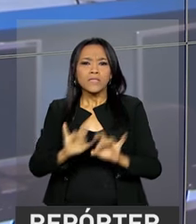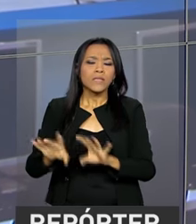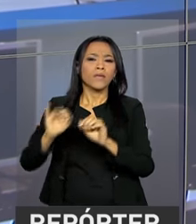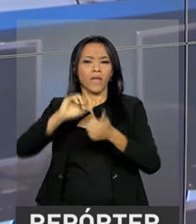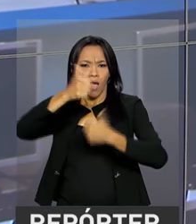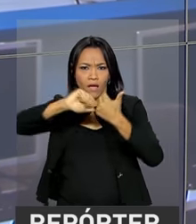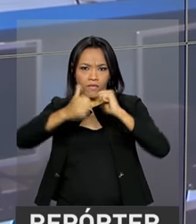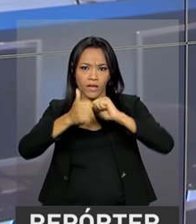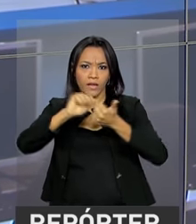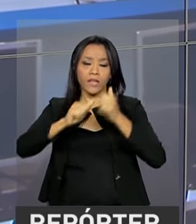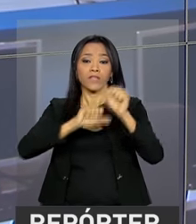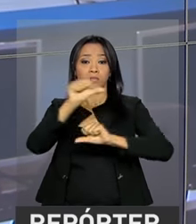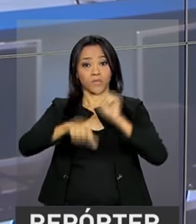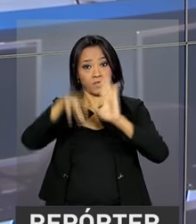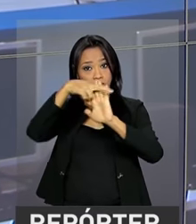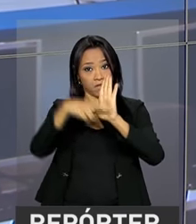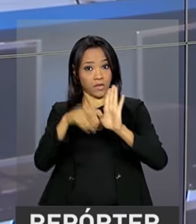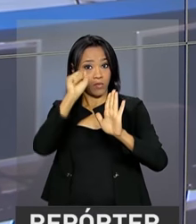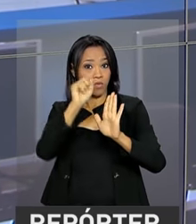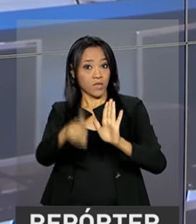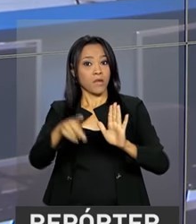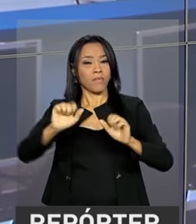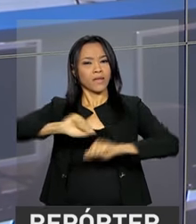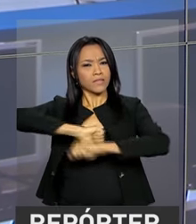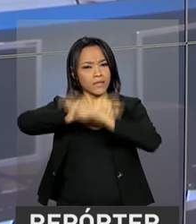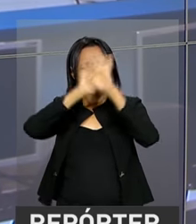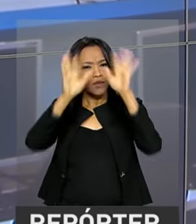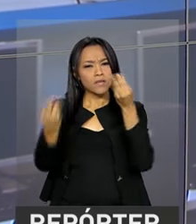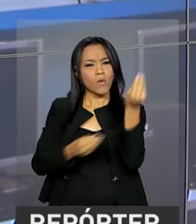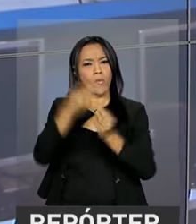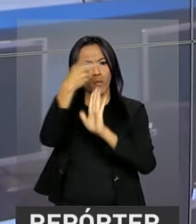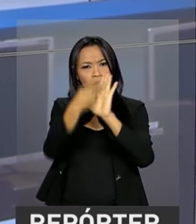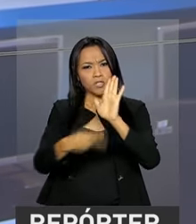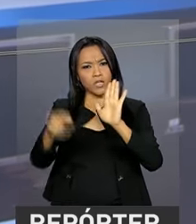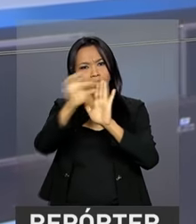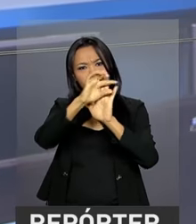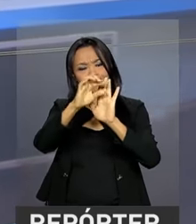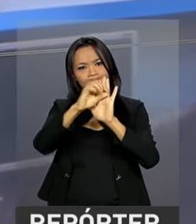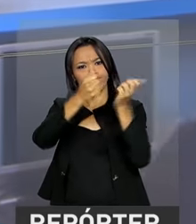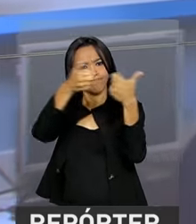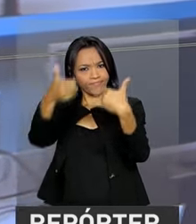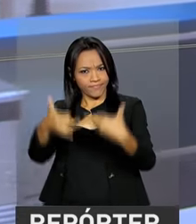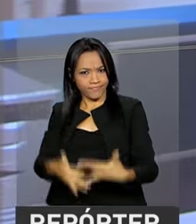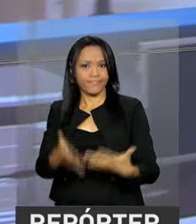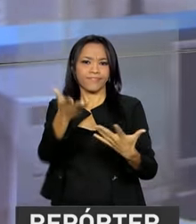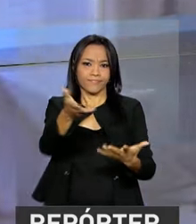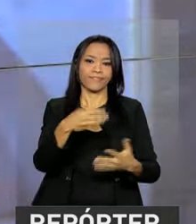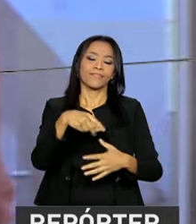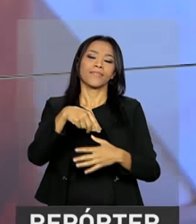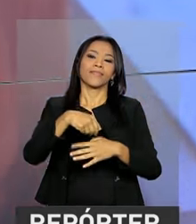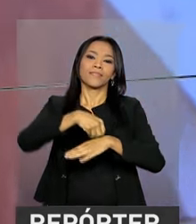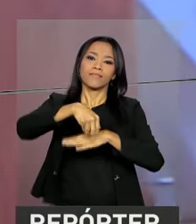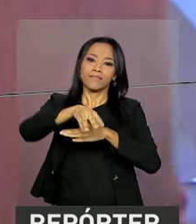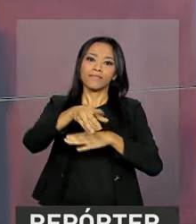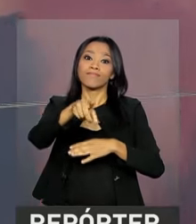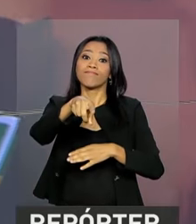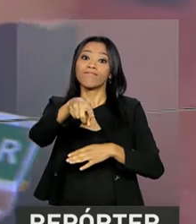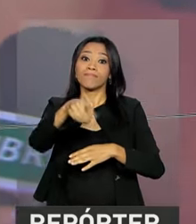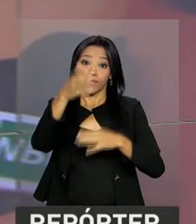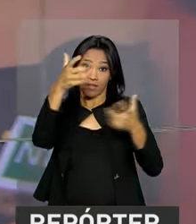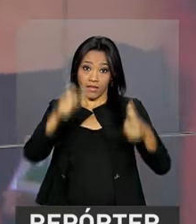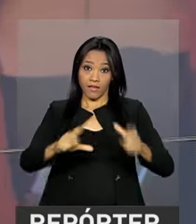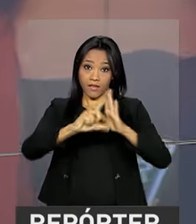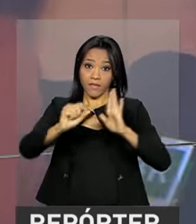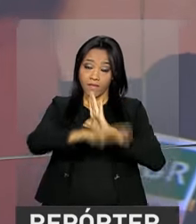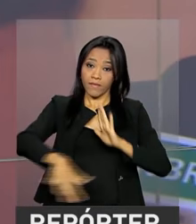previdência para esclarecer os principais pontos do projeto. Vamos então saber os detalhes ao vivo com a repórter Taísa Dias, que está no Palácio do